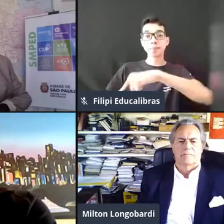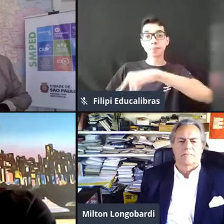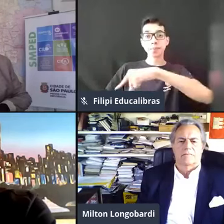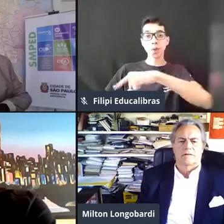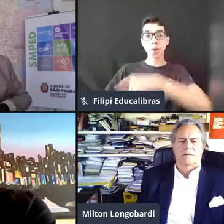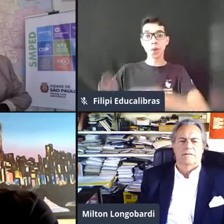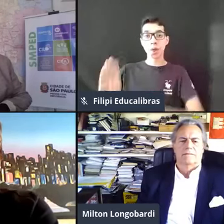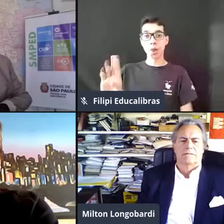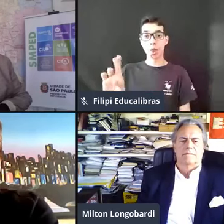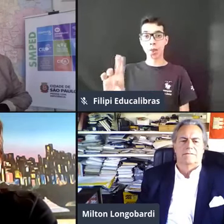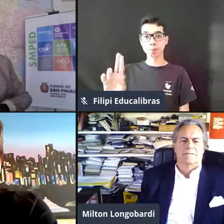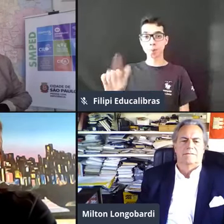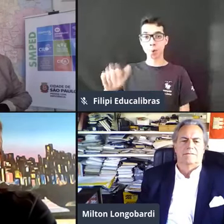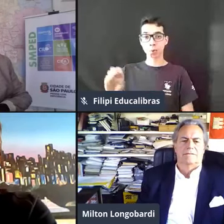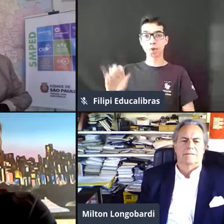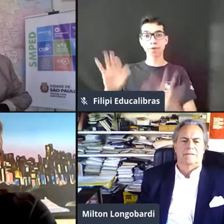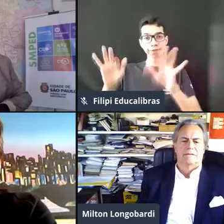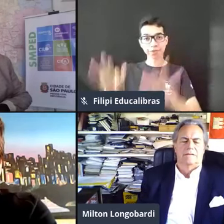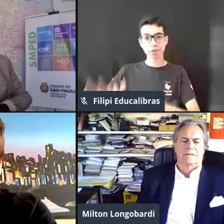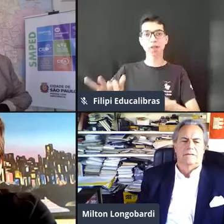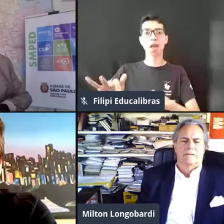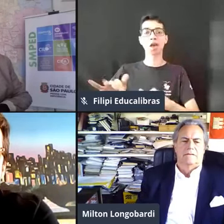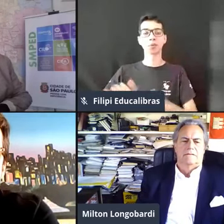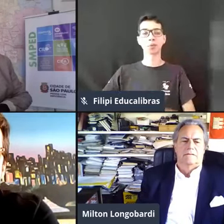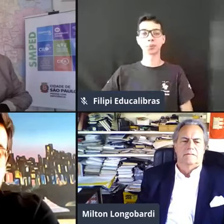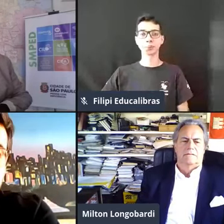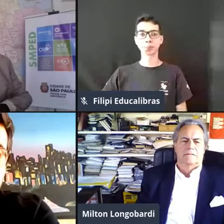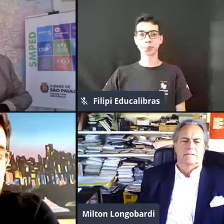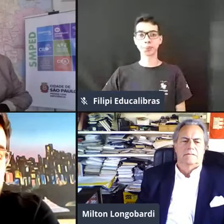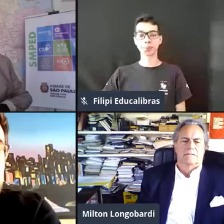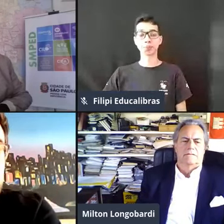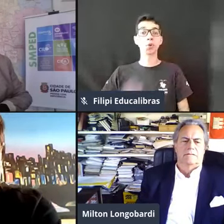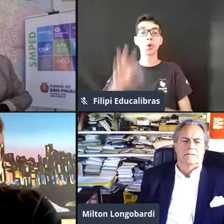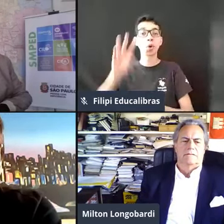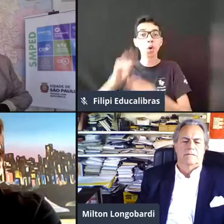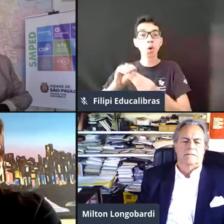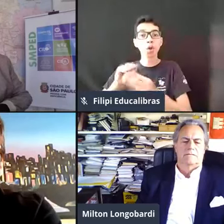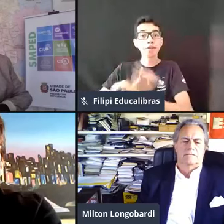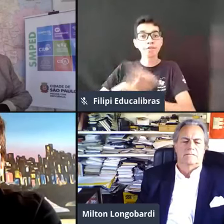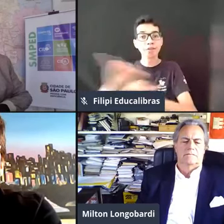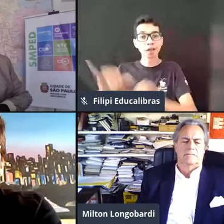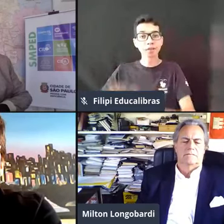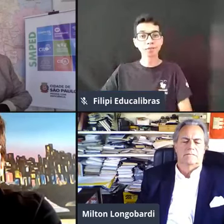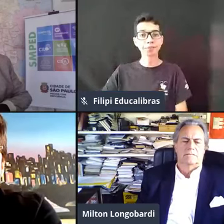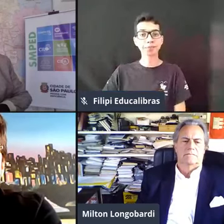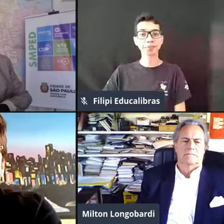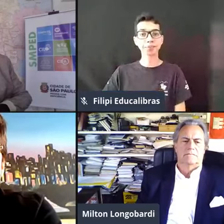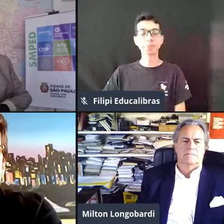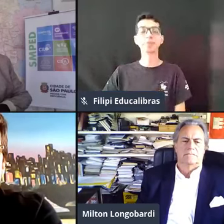Seria um grande ganho, é uma excelente proposta. Muitas vezes, né, Cid, a gente é